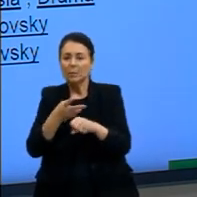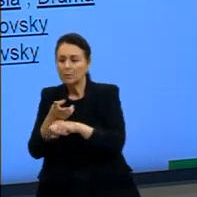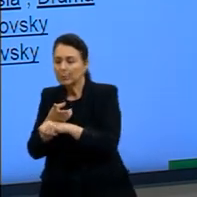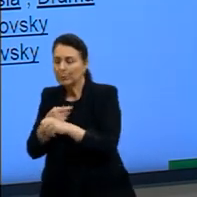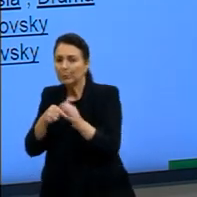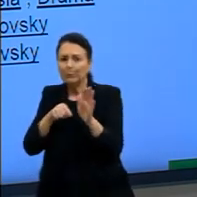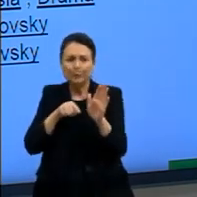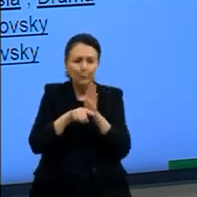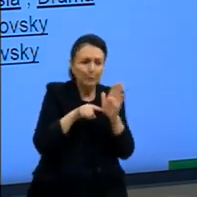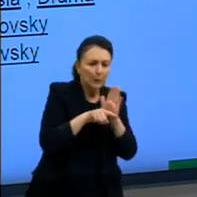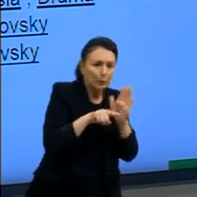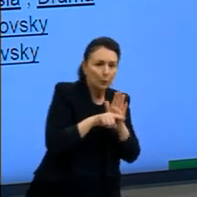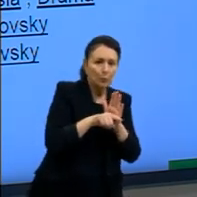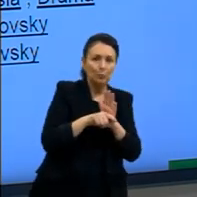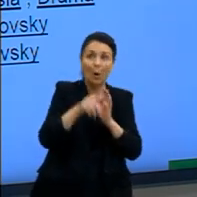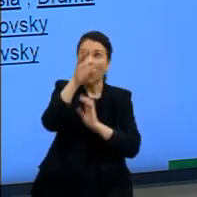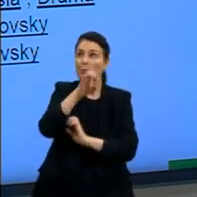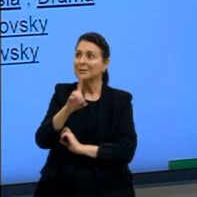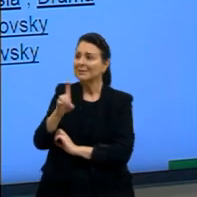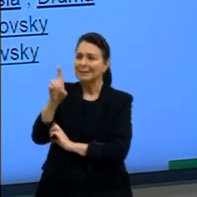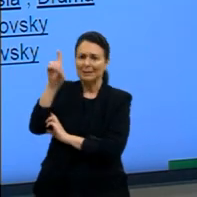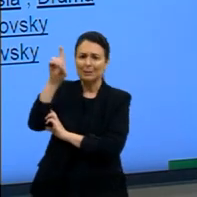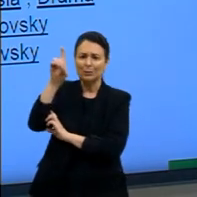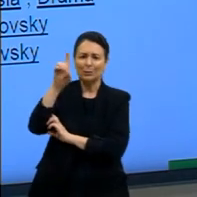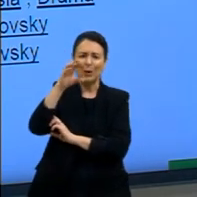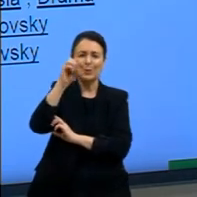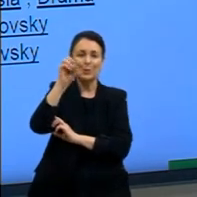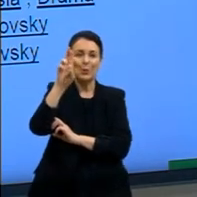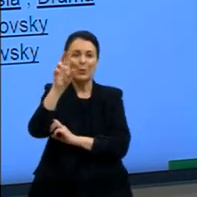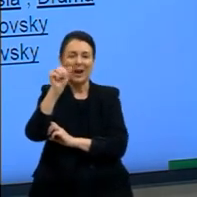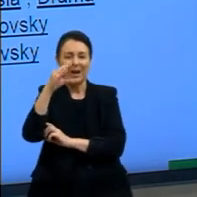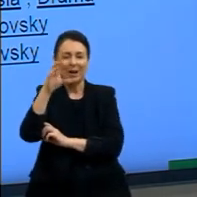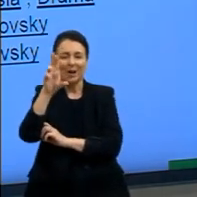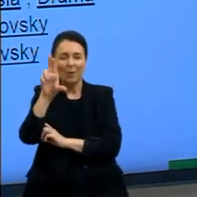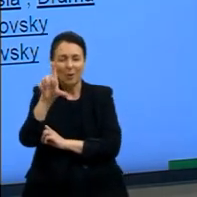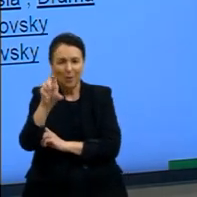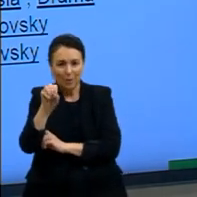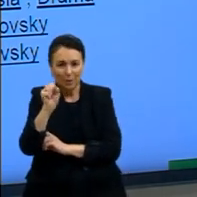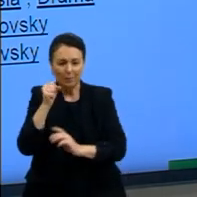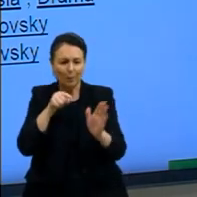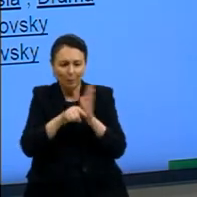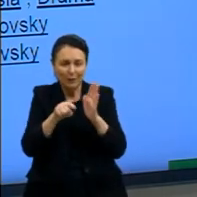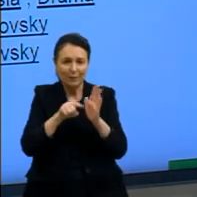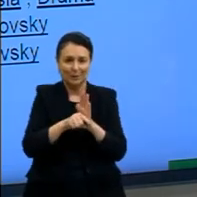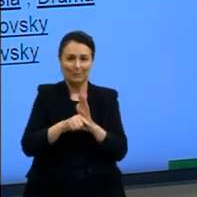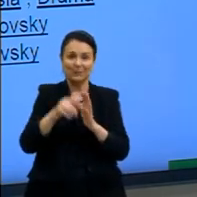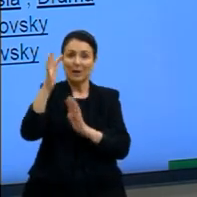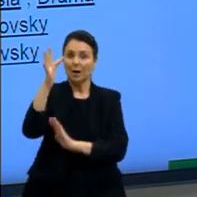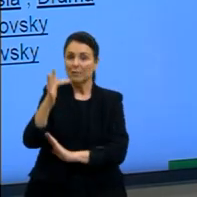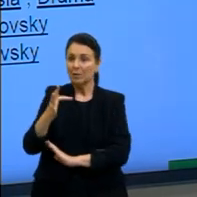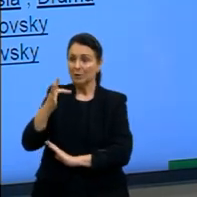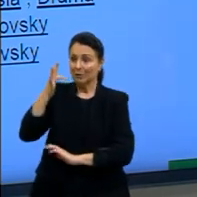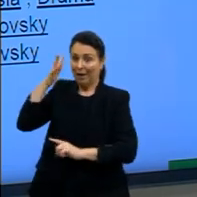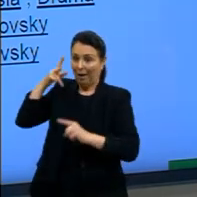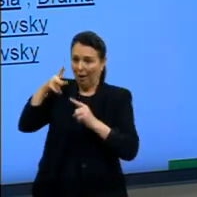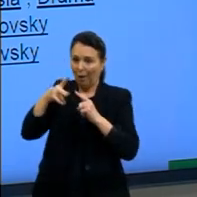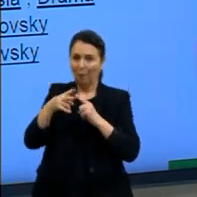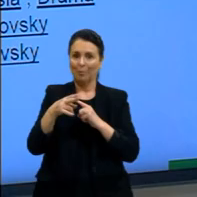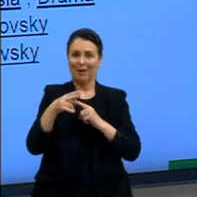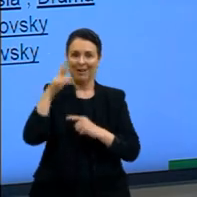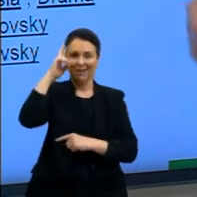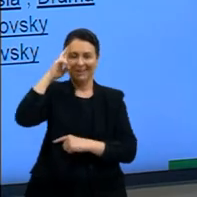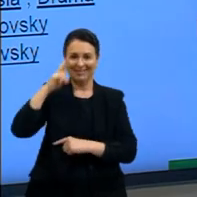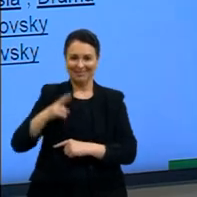havia toda essa questão mitológica que envolve o mundo grego que a filosofia vai romper depois né com a